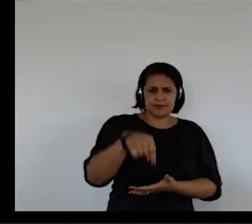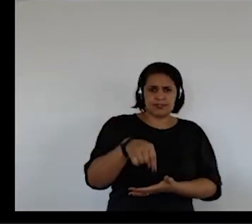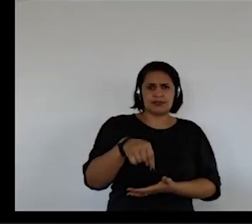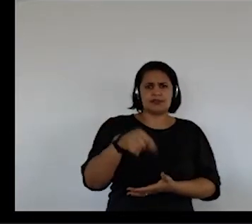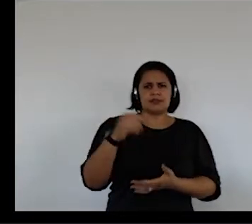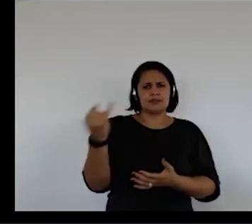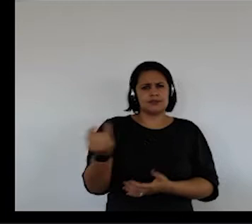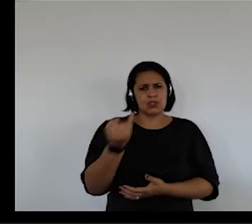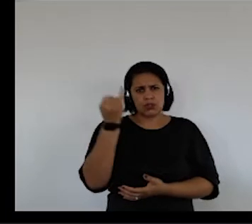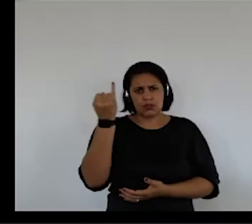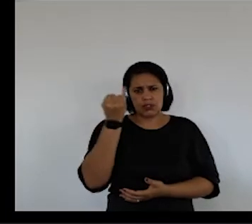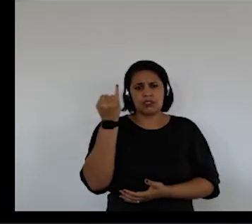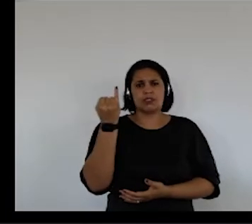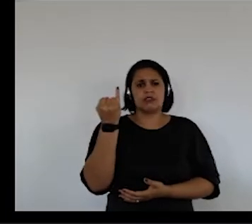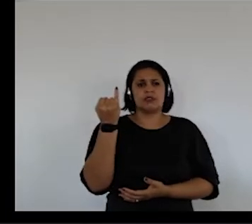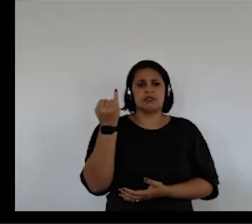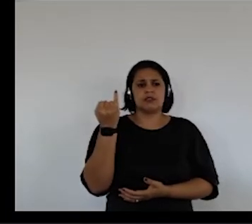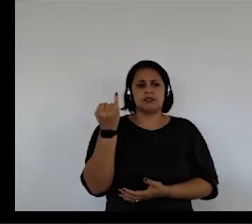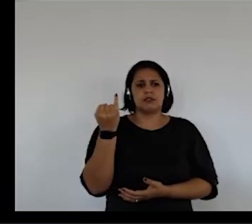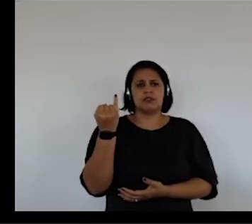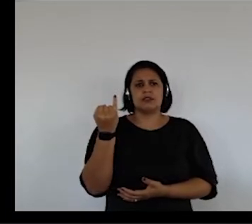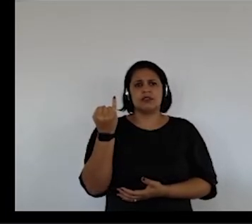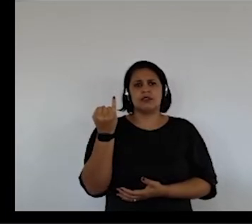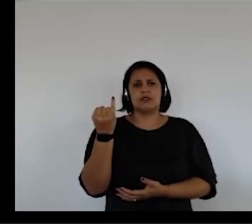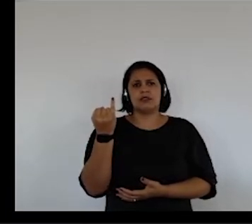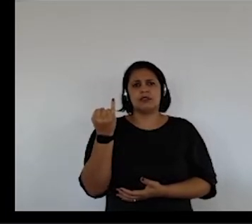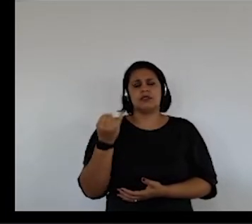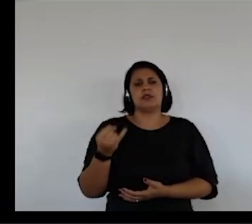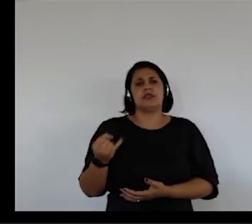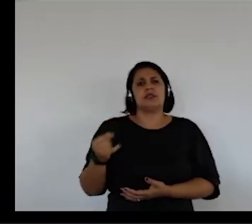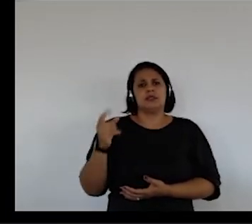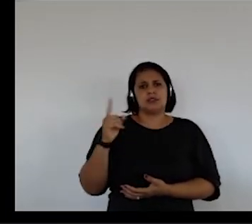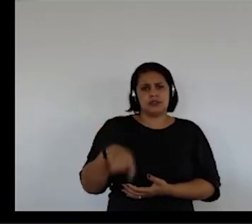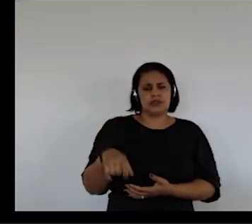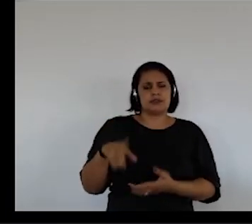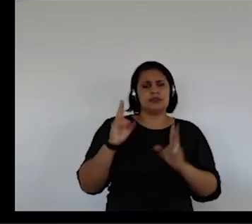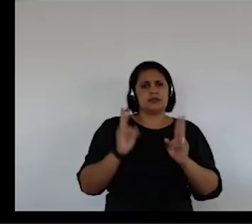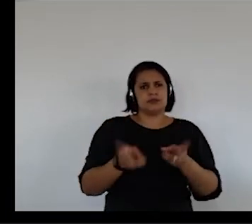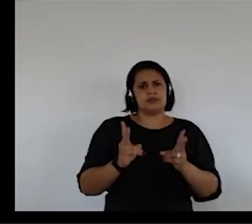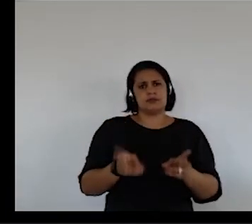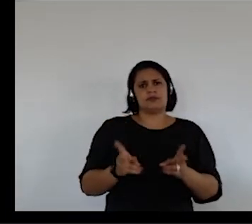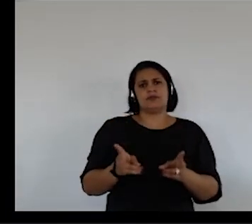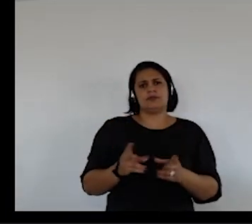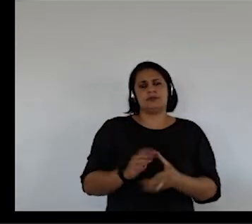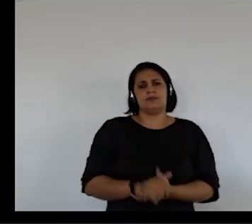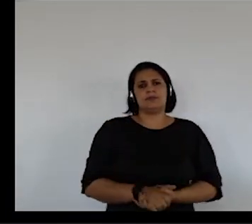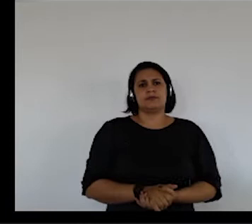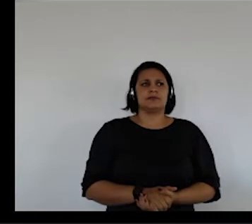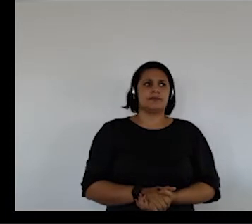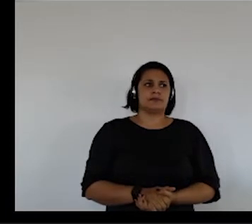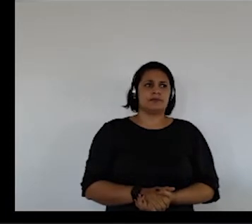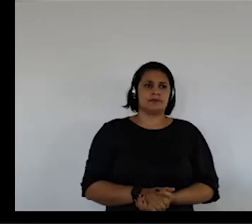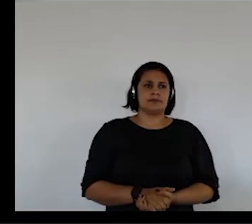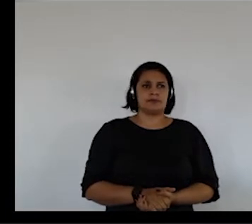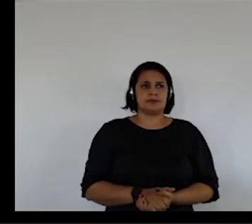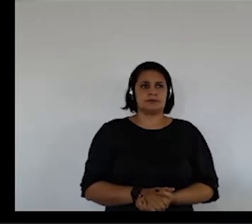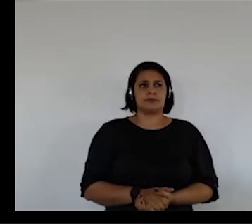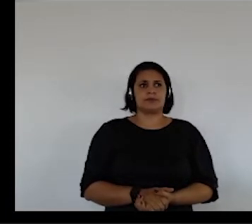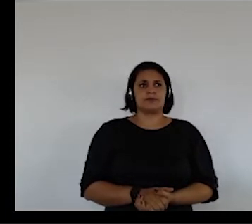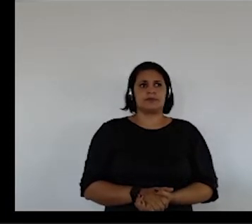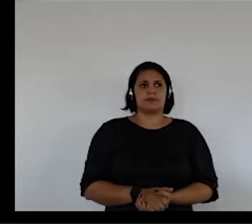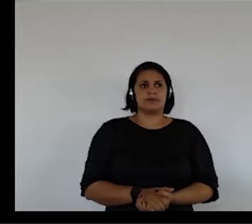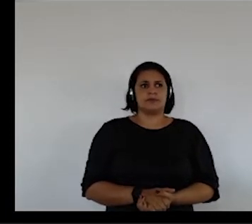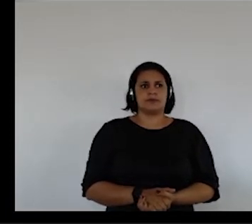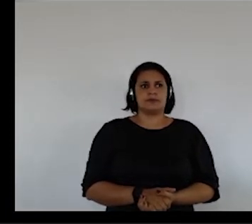tão importante, sempre tão destacada entre nós. Bom, passamos agora já na